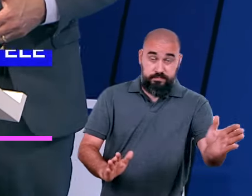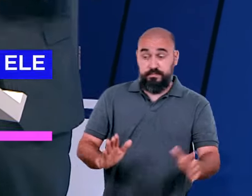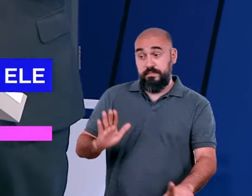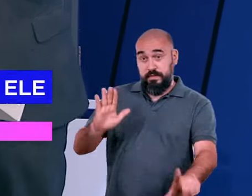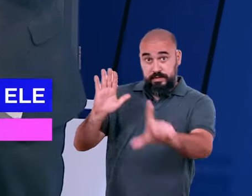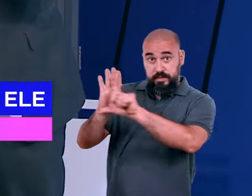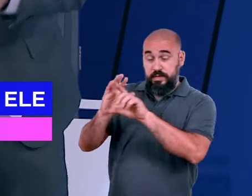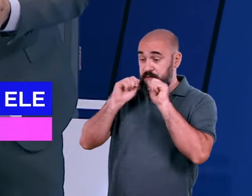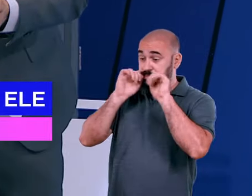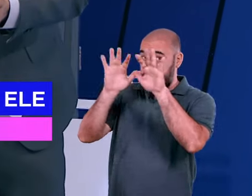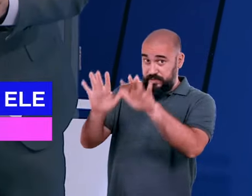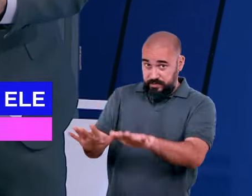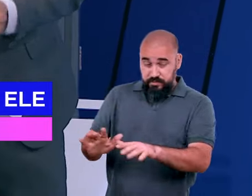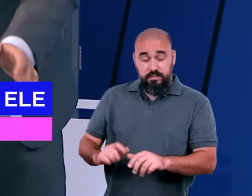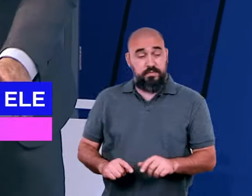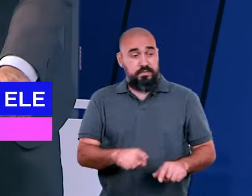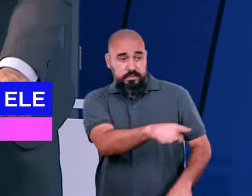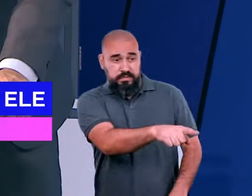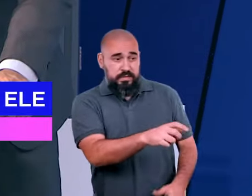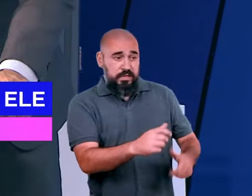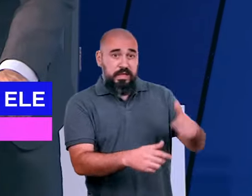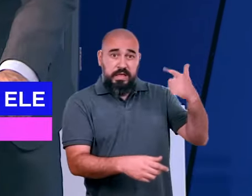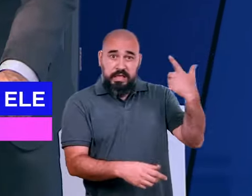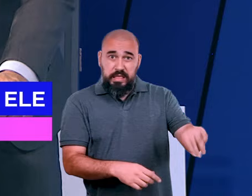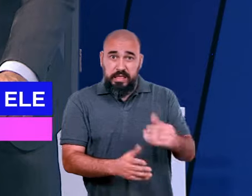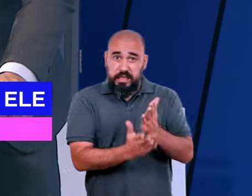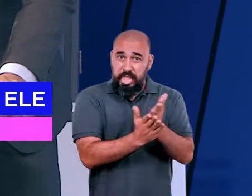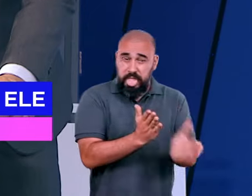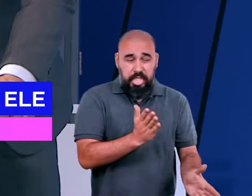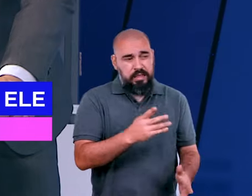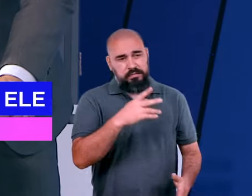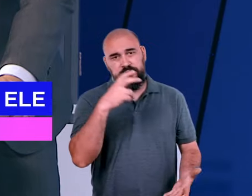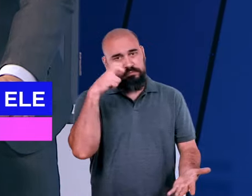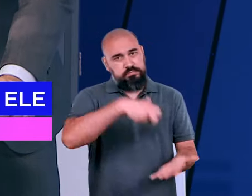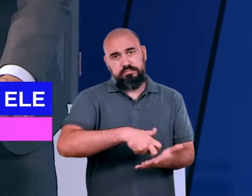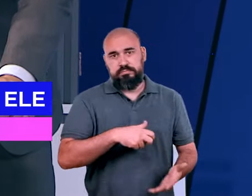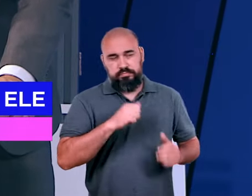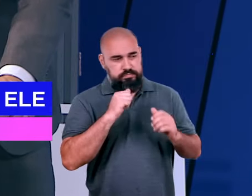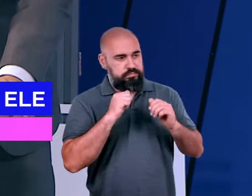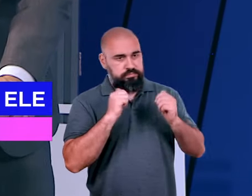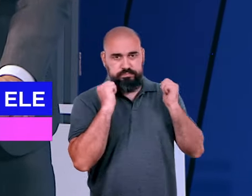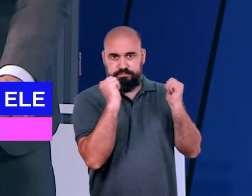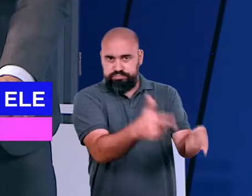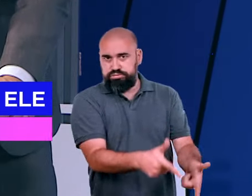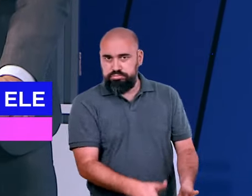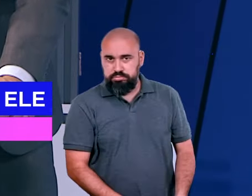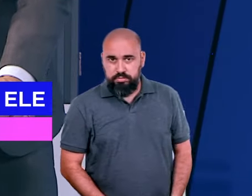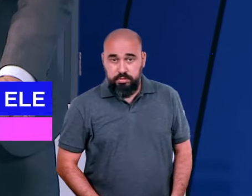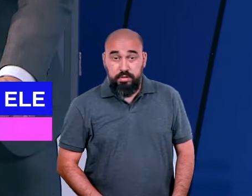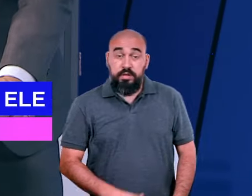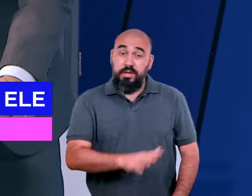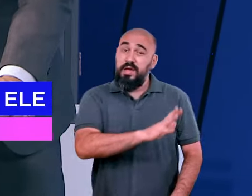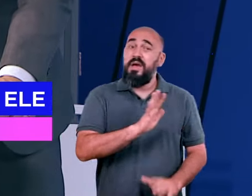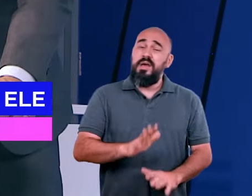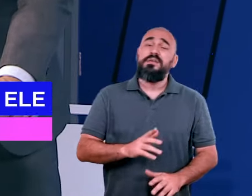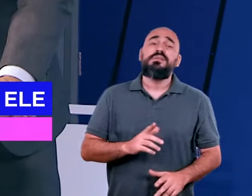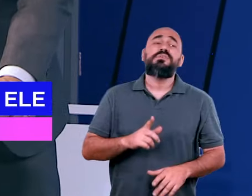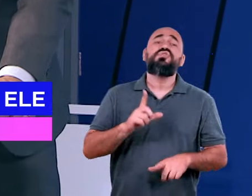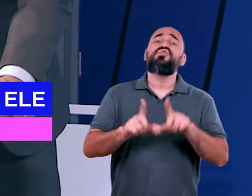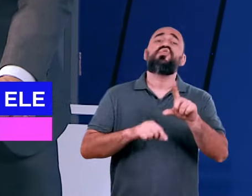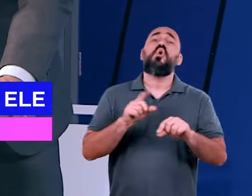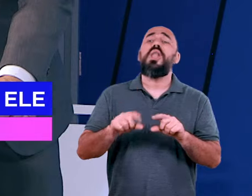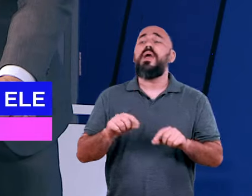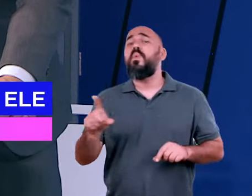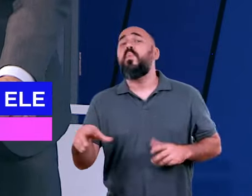Deus quer dar a bênção para o seu povo. É o maior desejo dele. Só que se o povo escolher o caminho da maldição, não vai